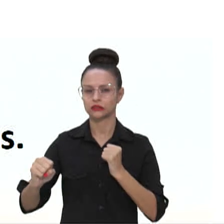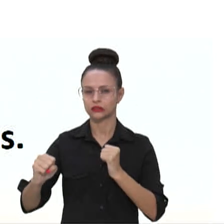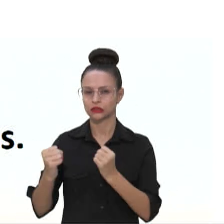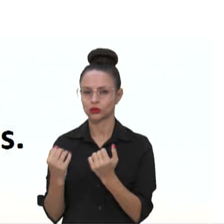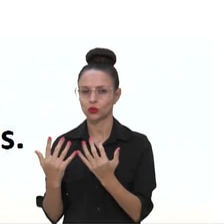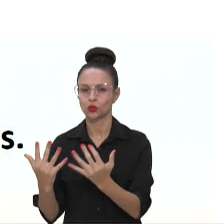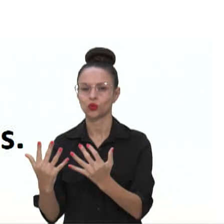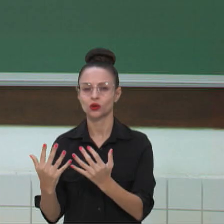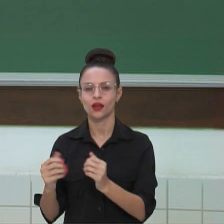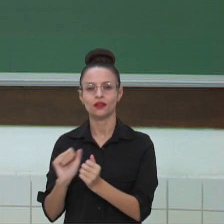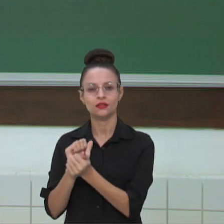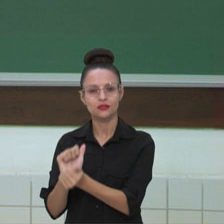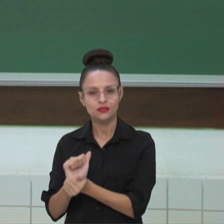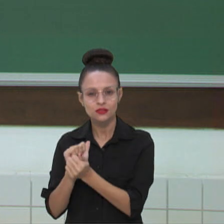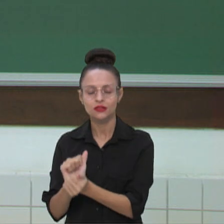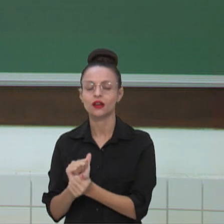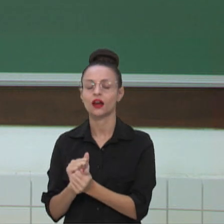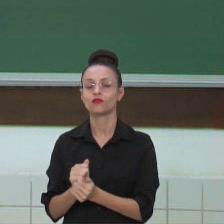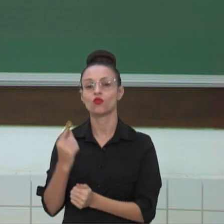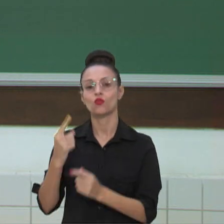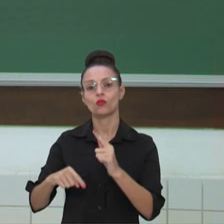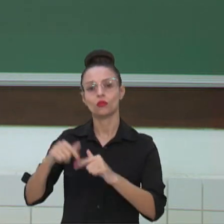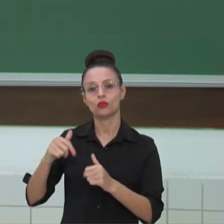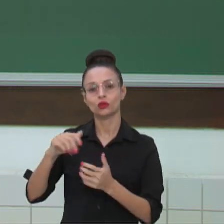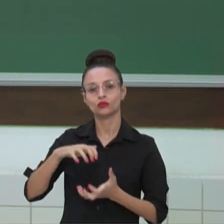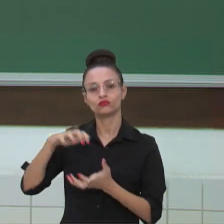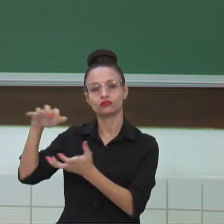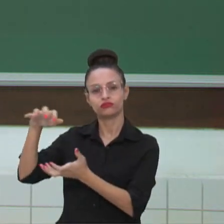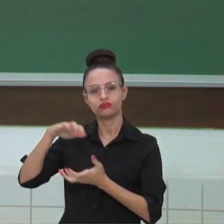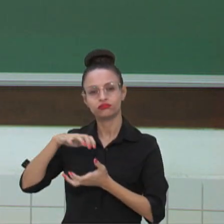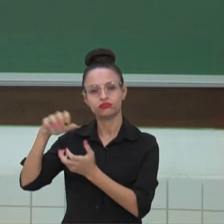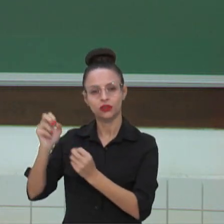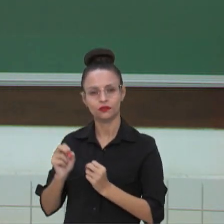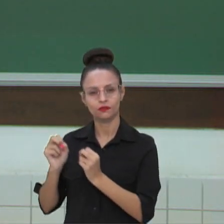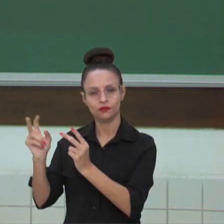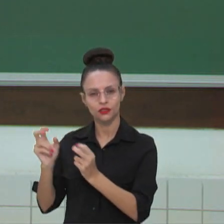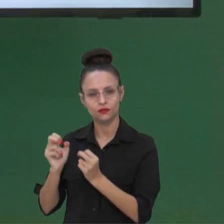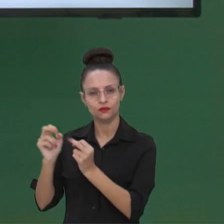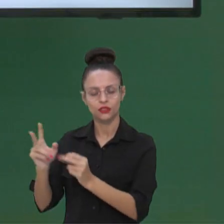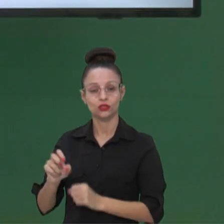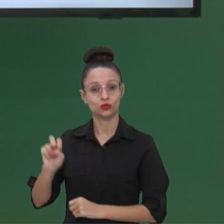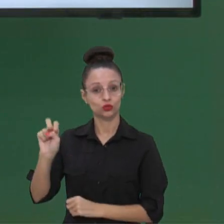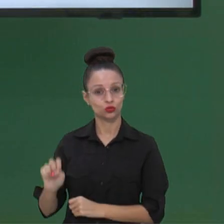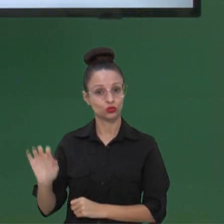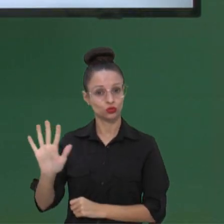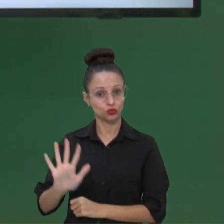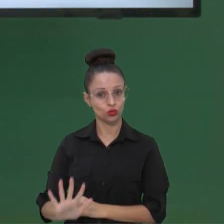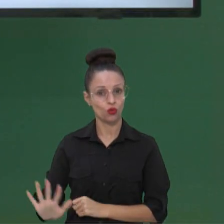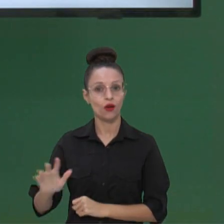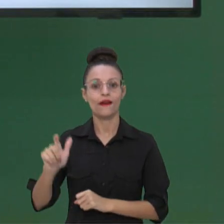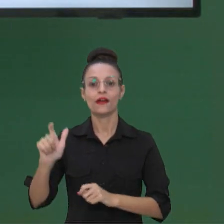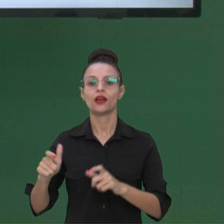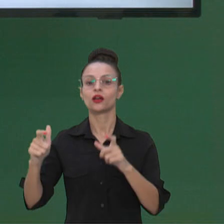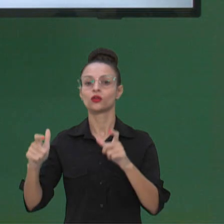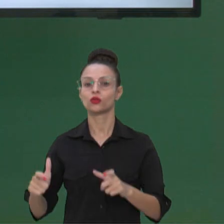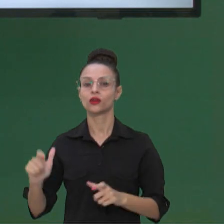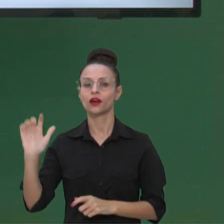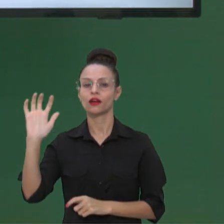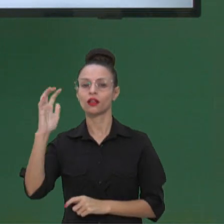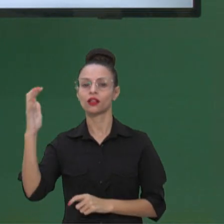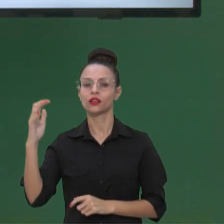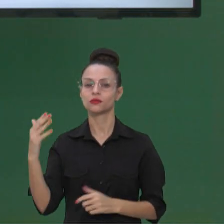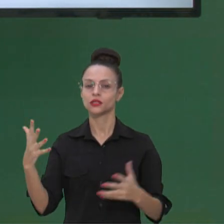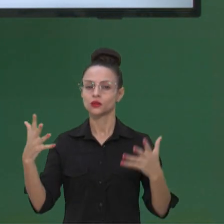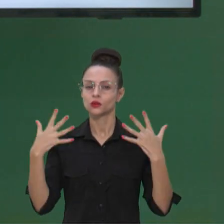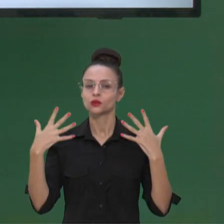produto só para exportação. As colônias do sul. Aqui, ó, mais características. É uma região de clima quente e